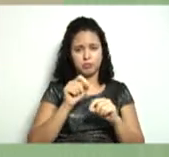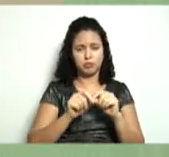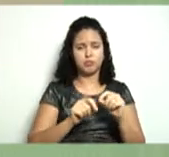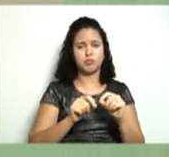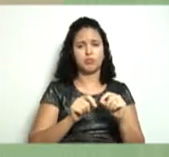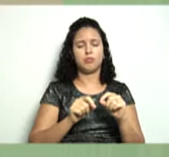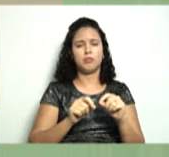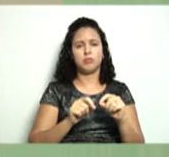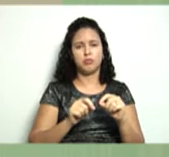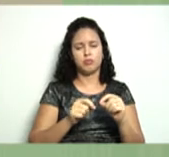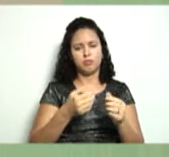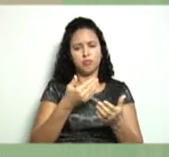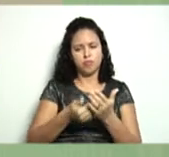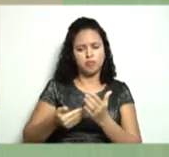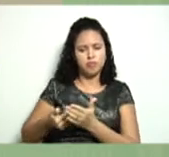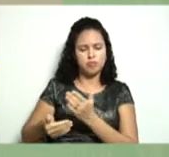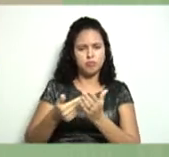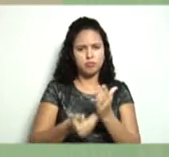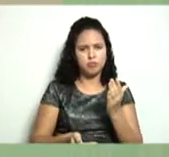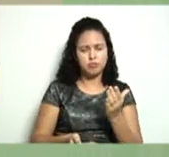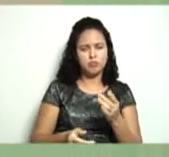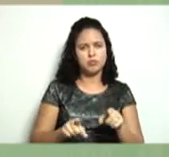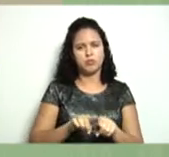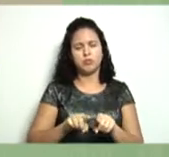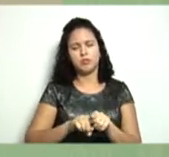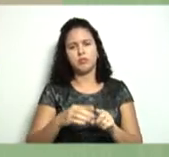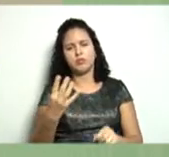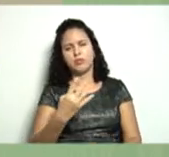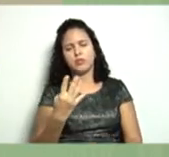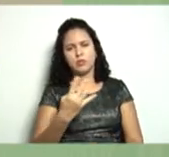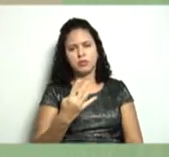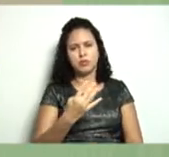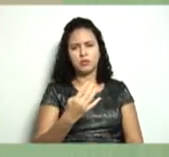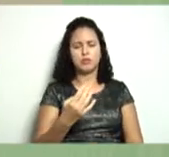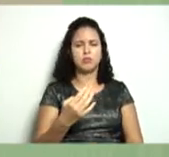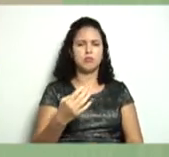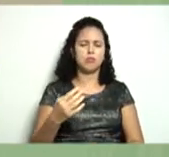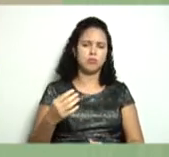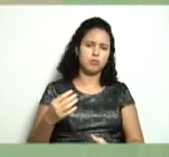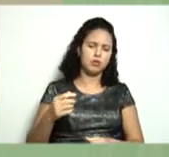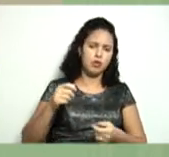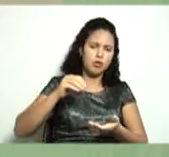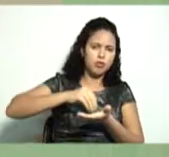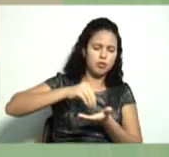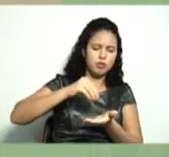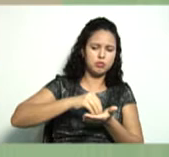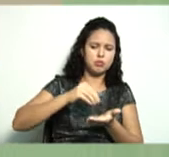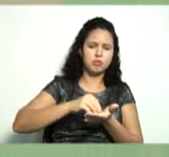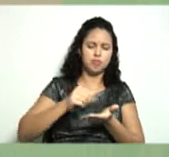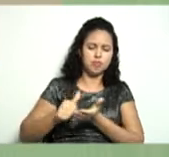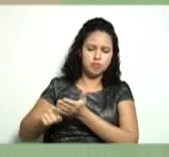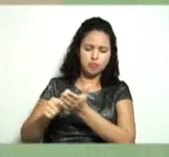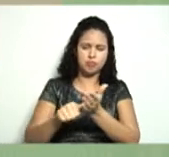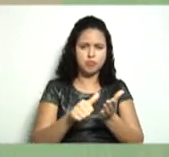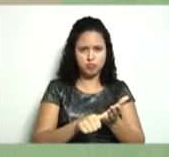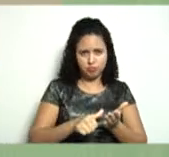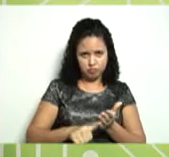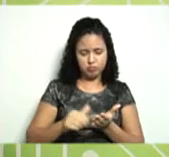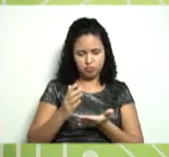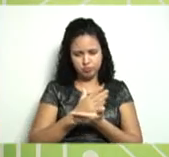4. Por deixar de atender aos requisitos estatutários de ingresso ou permanência na cooperativa. Digamos